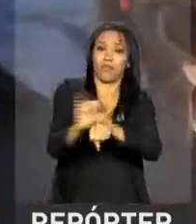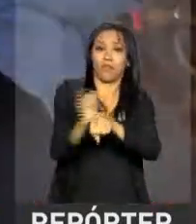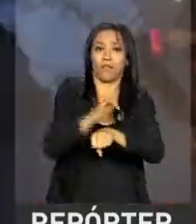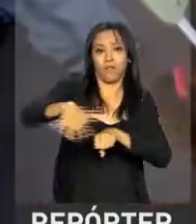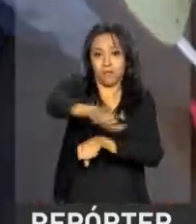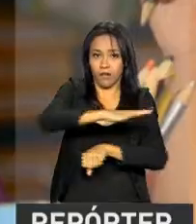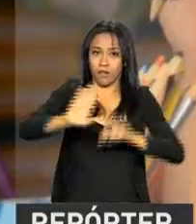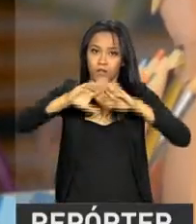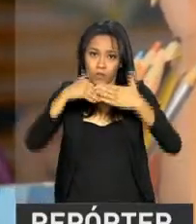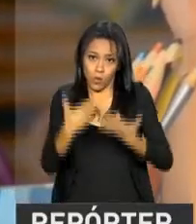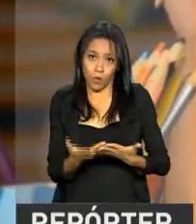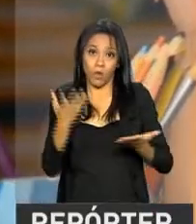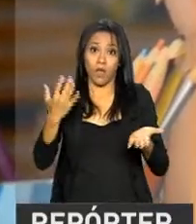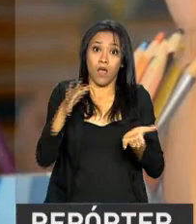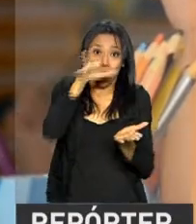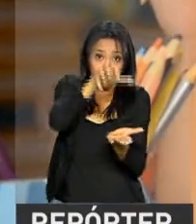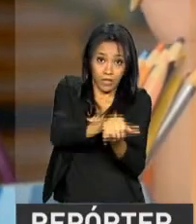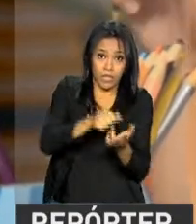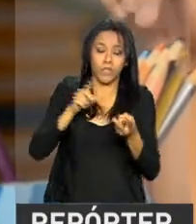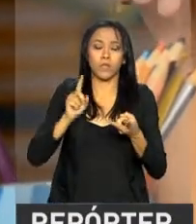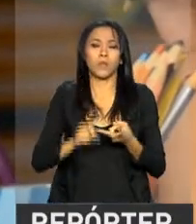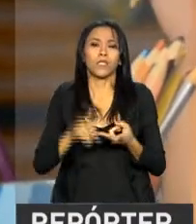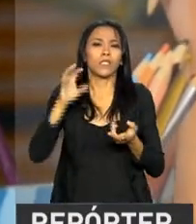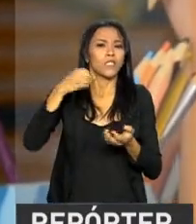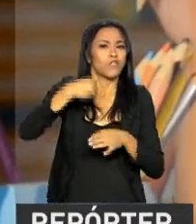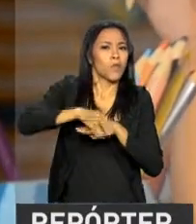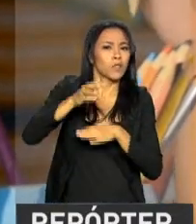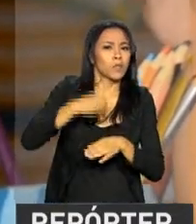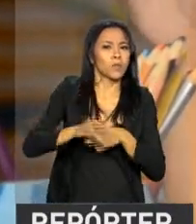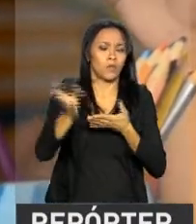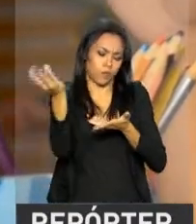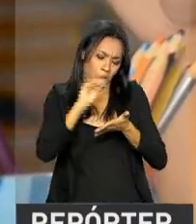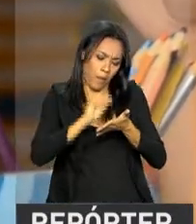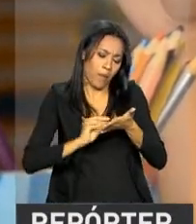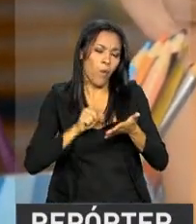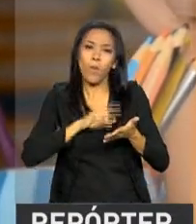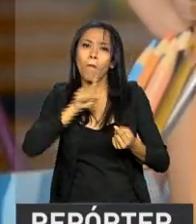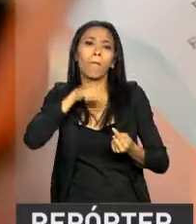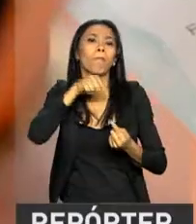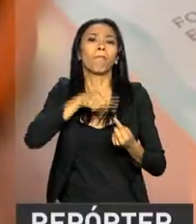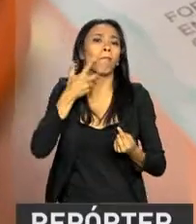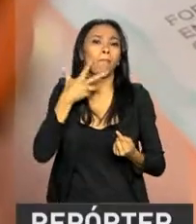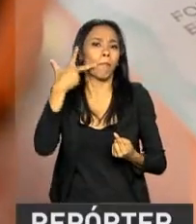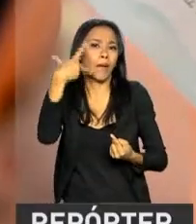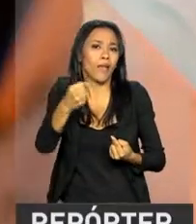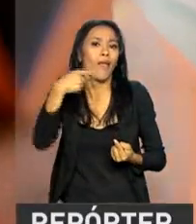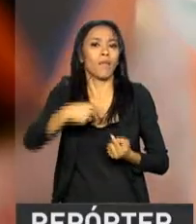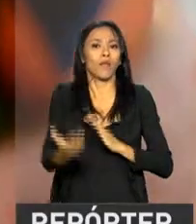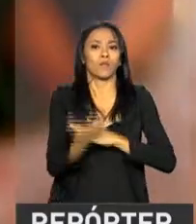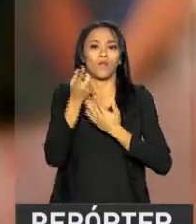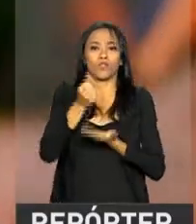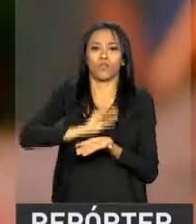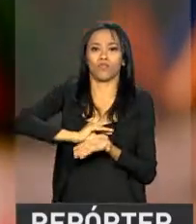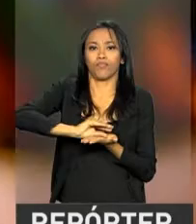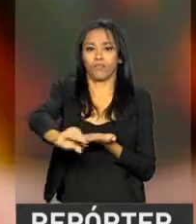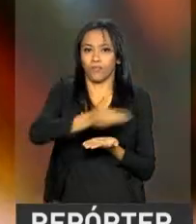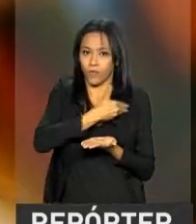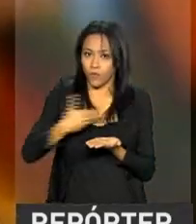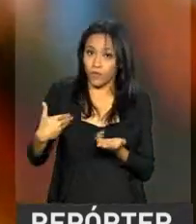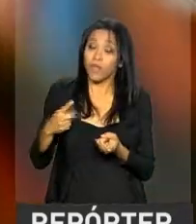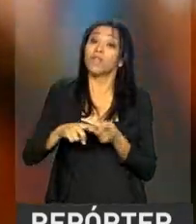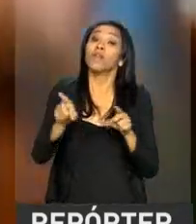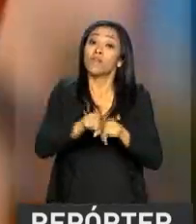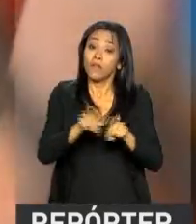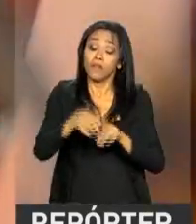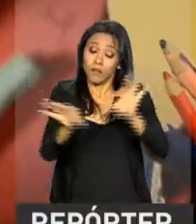as matrículas e os dados escolares declarados servem de base para os repasses de recursos e para o planejamento das